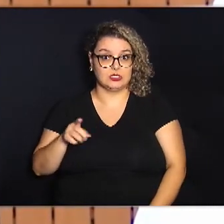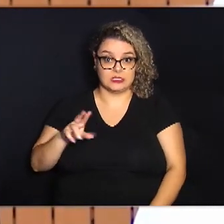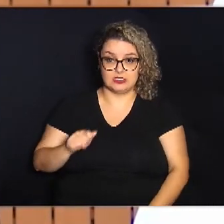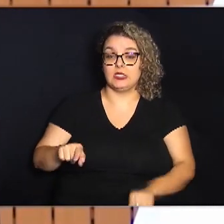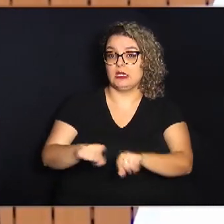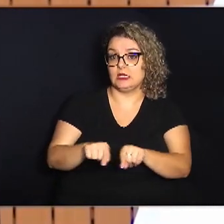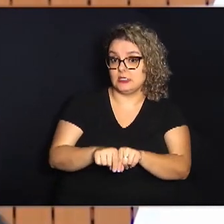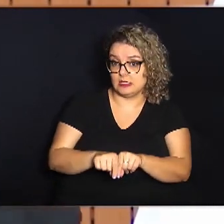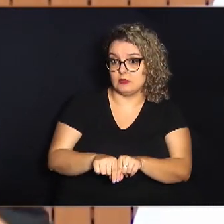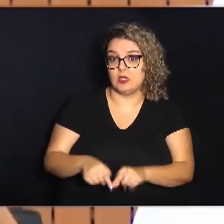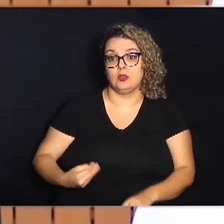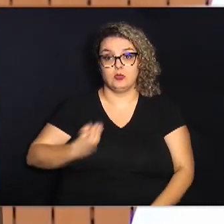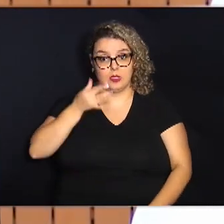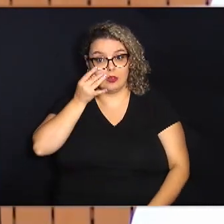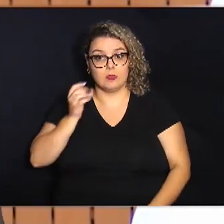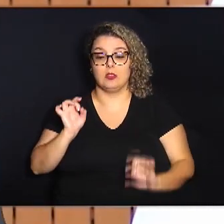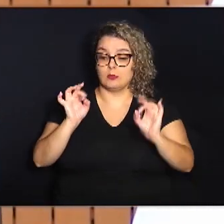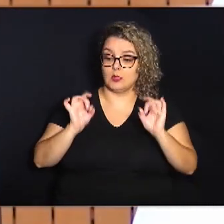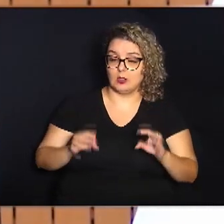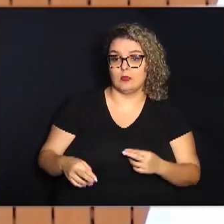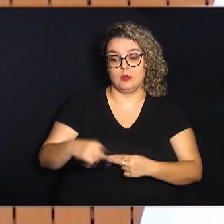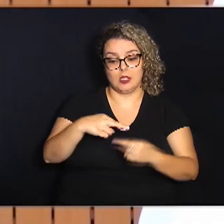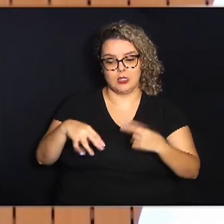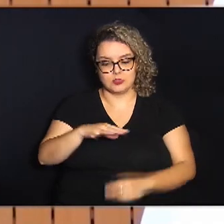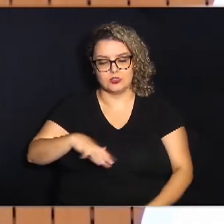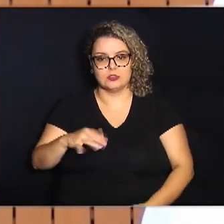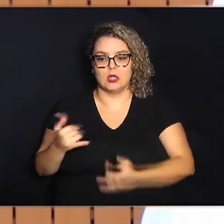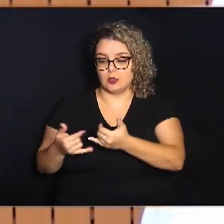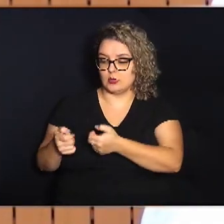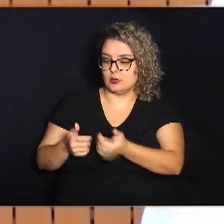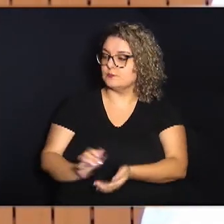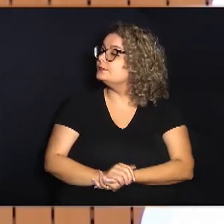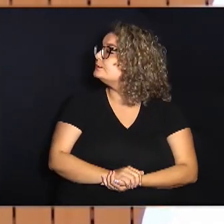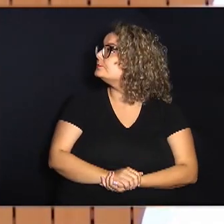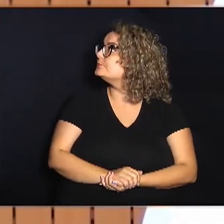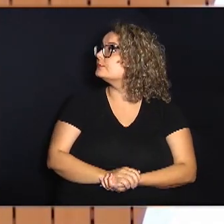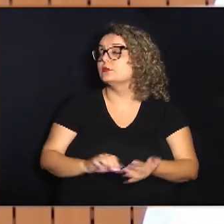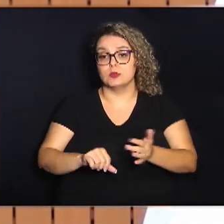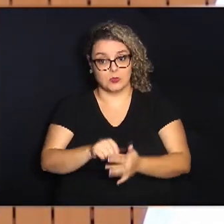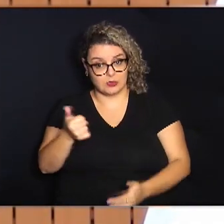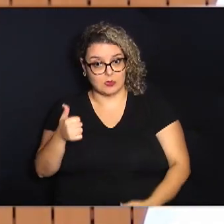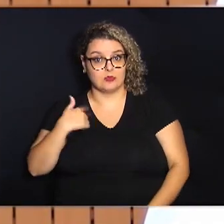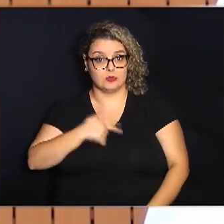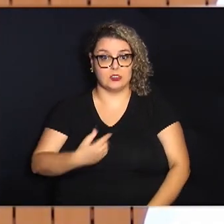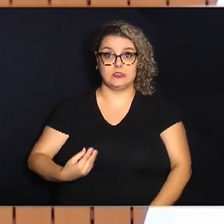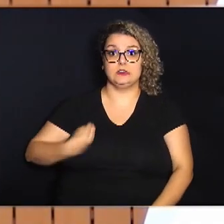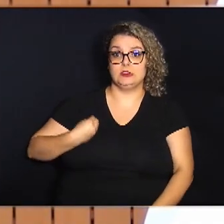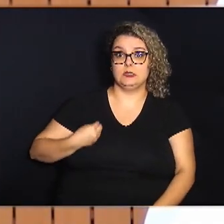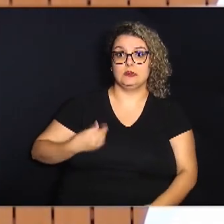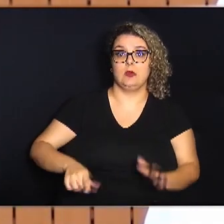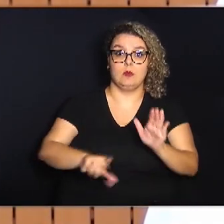as presenças de vários especialistas ligados ao mundo dos games. Primeiro que a gente acabou de viver um momento de uma lei